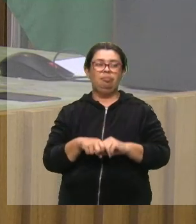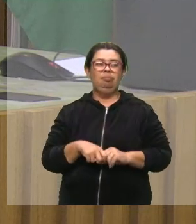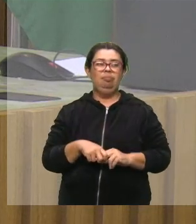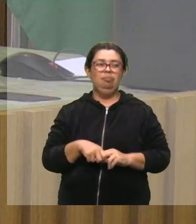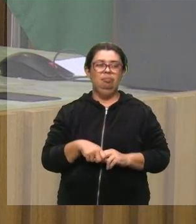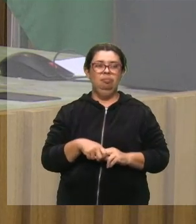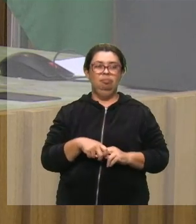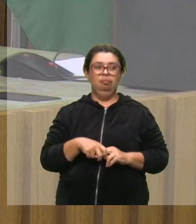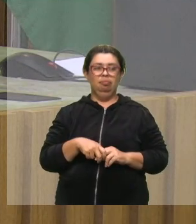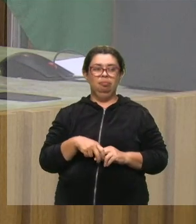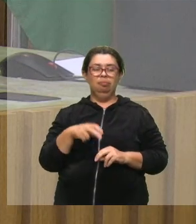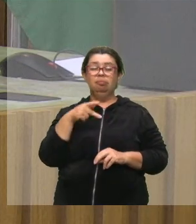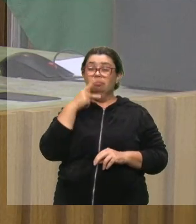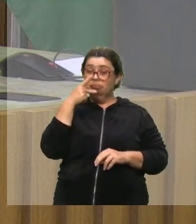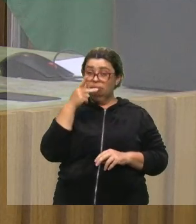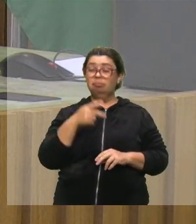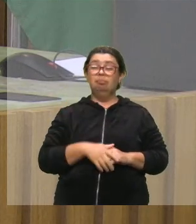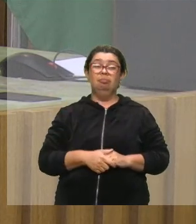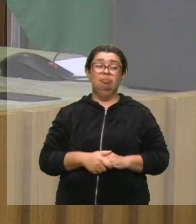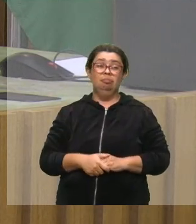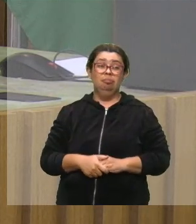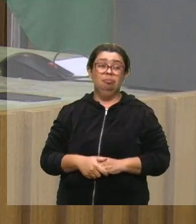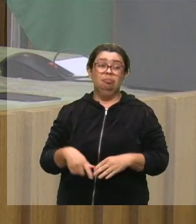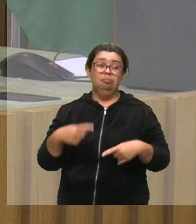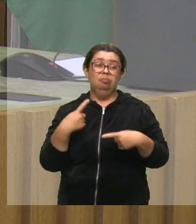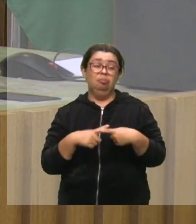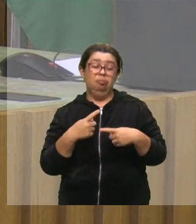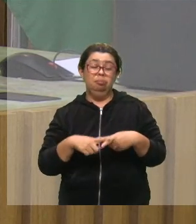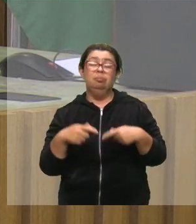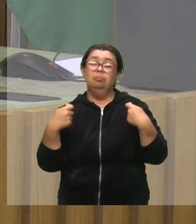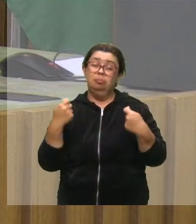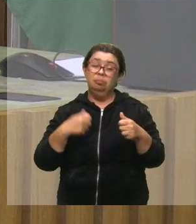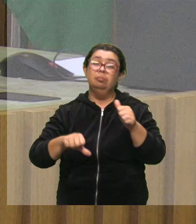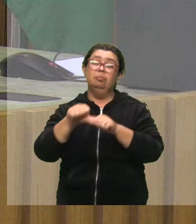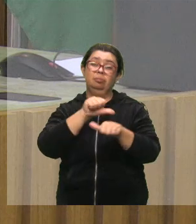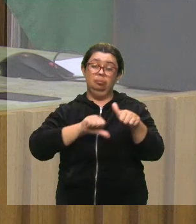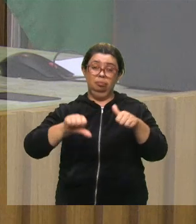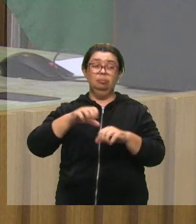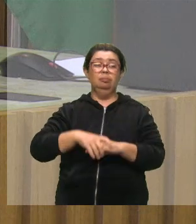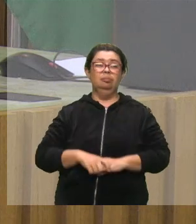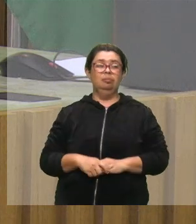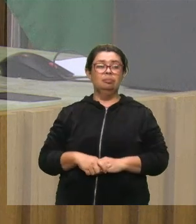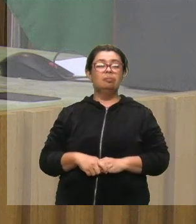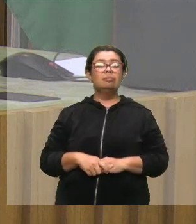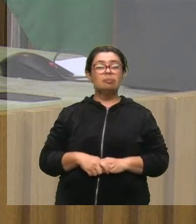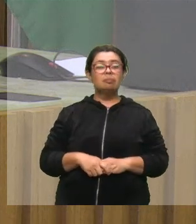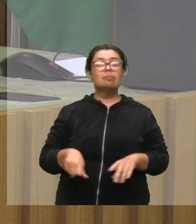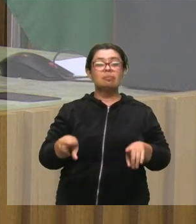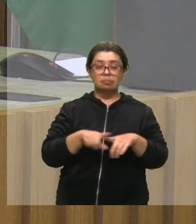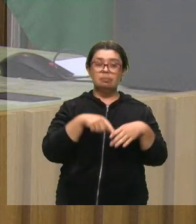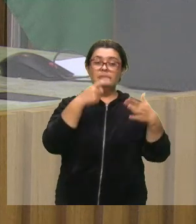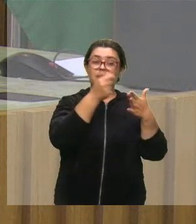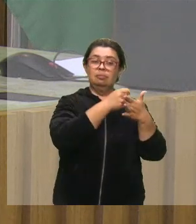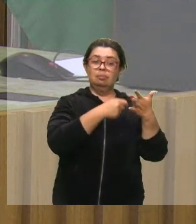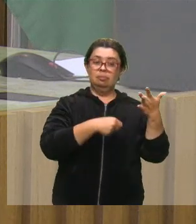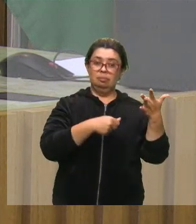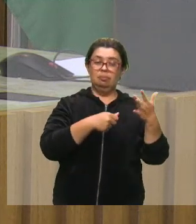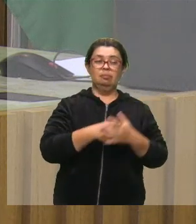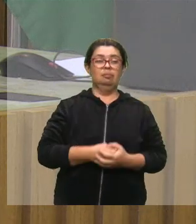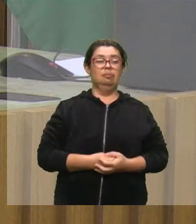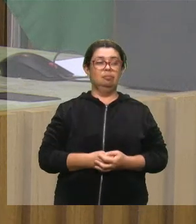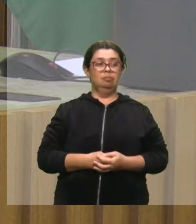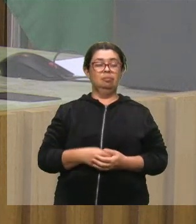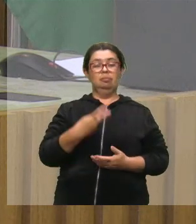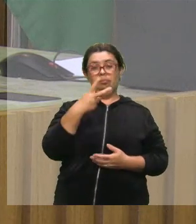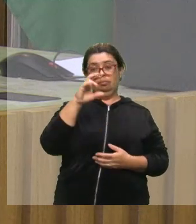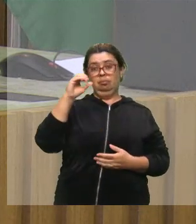da área social mesmo, porque tem como mudar isso daí, certo? Que nem o orçamento, para, que não falei, foi 200